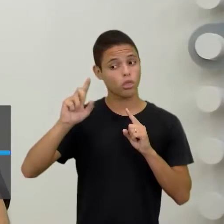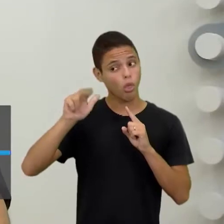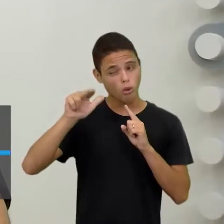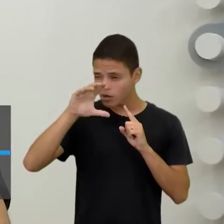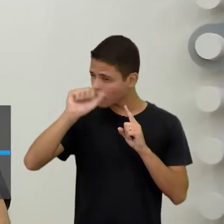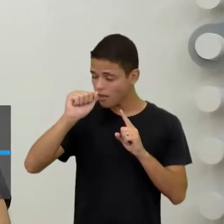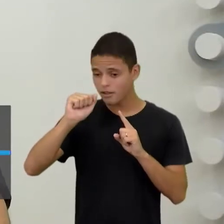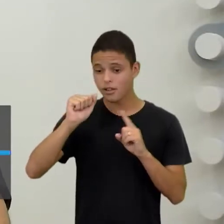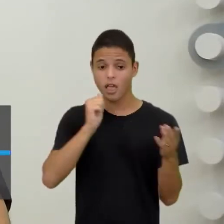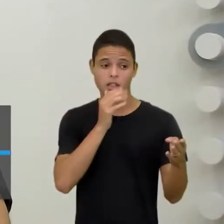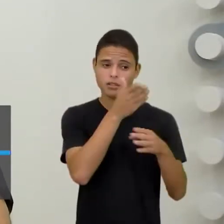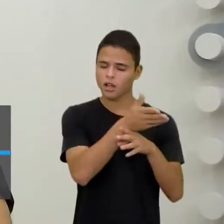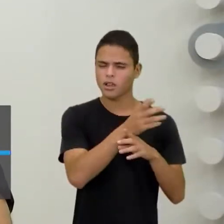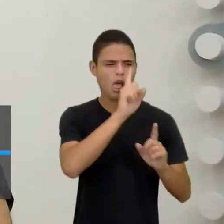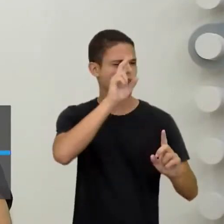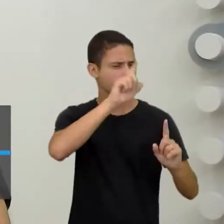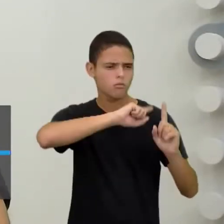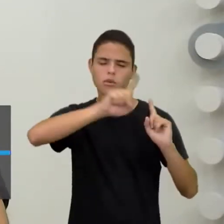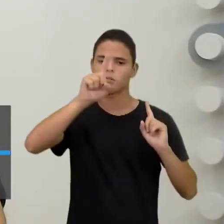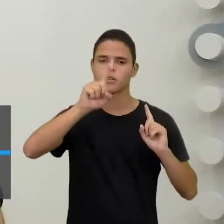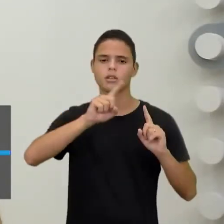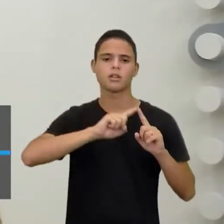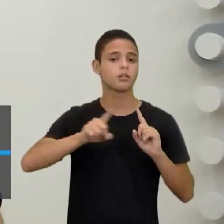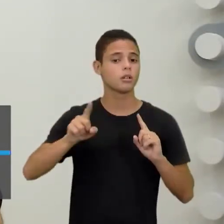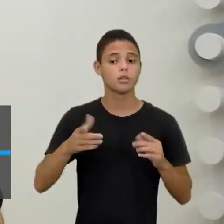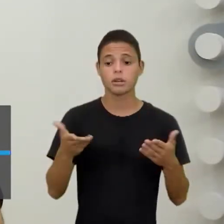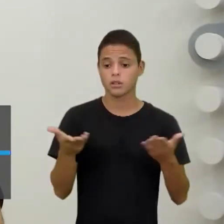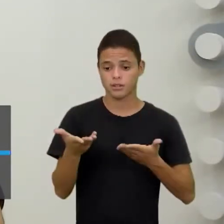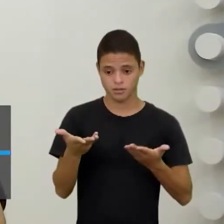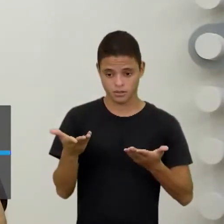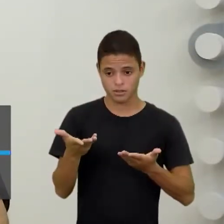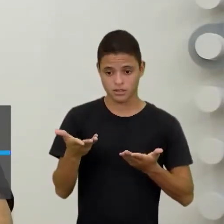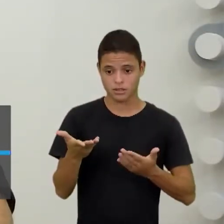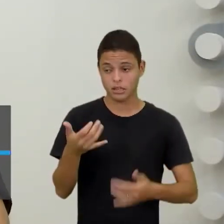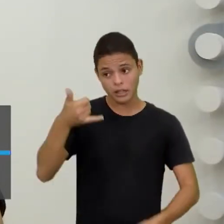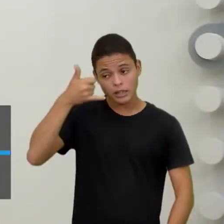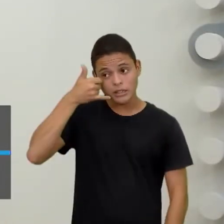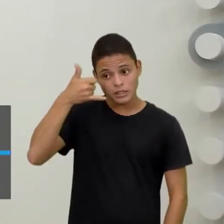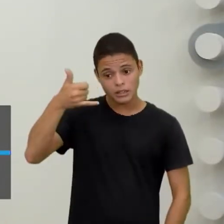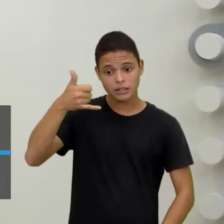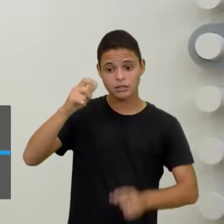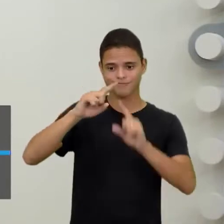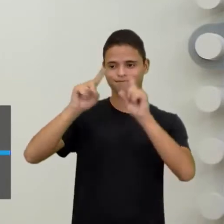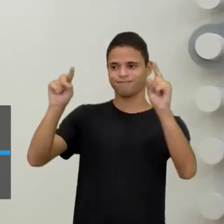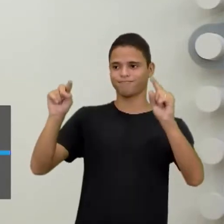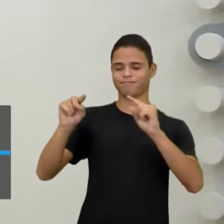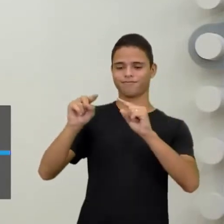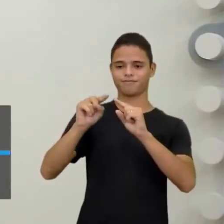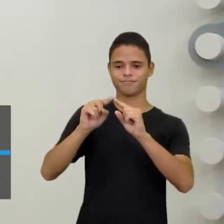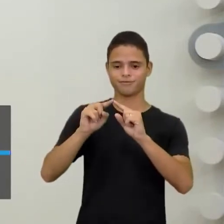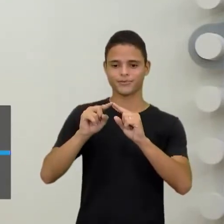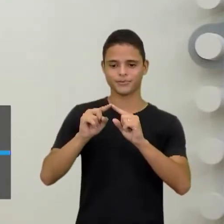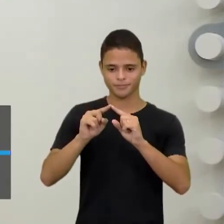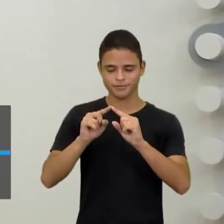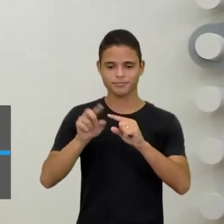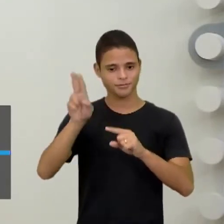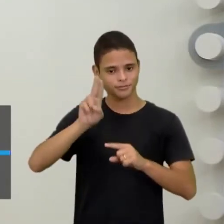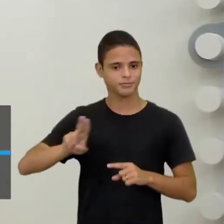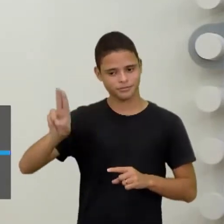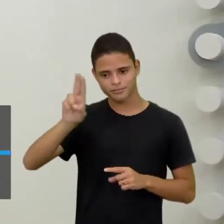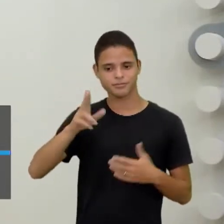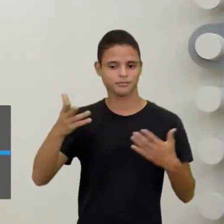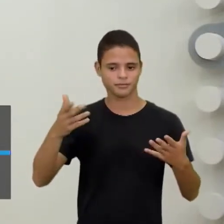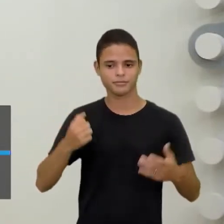invasor. Hoje, provavelmente, muitos de vocês estão me acompanhando pela tela do celular e eu estou aqui com o celular,